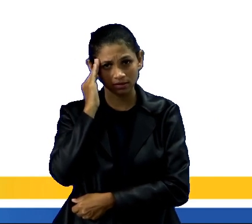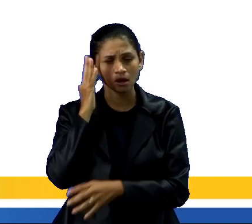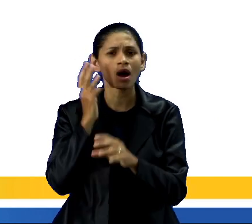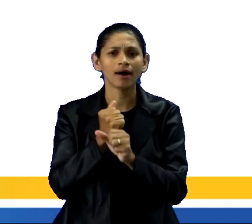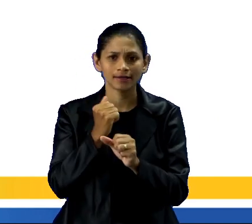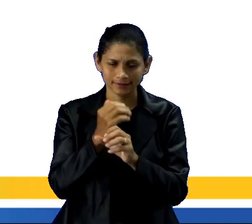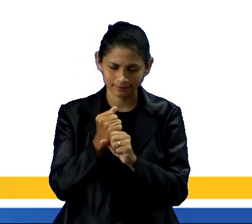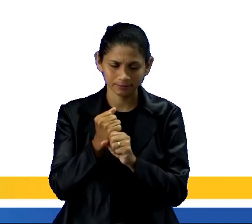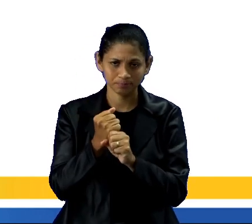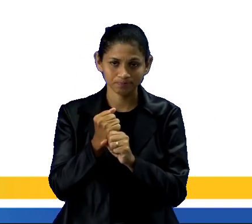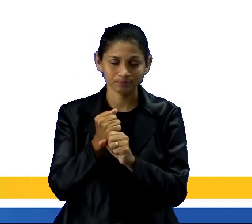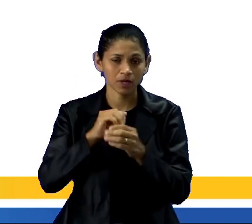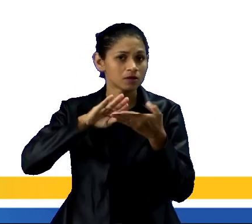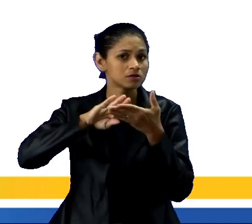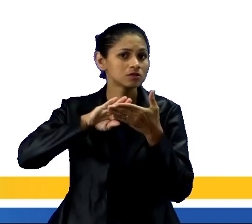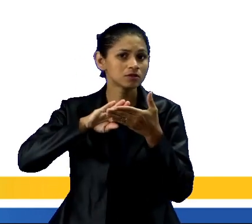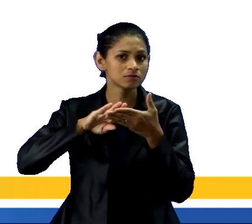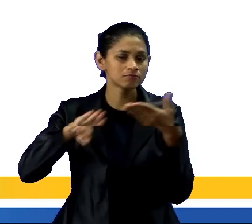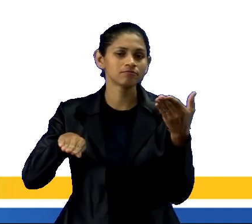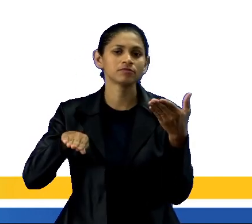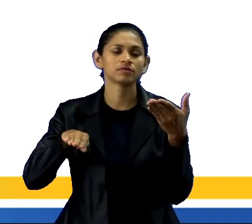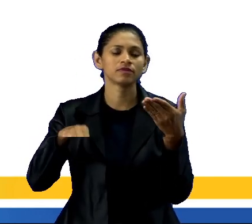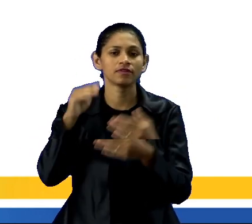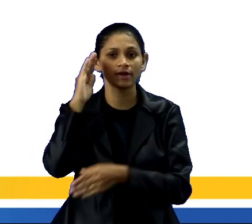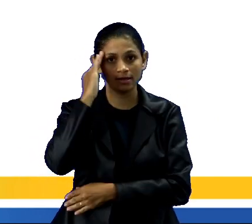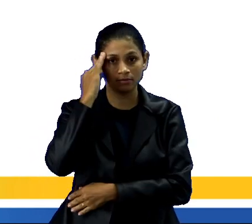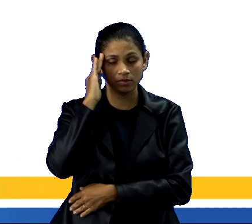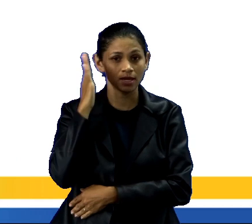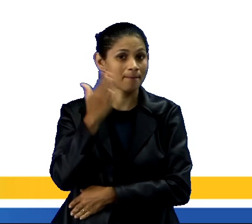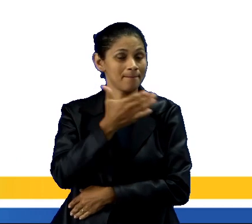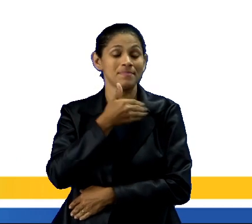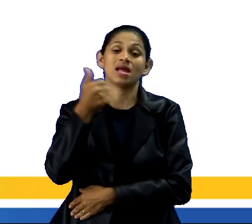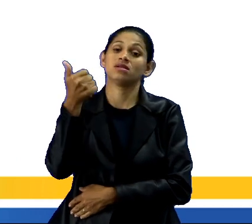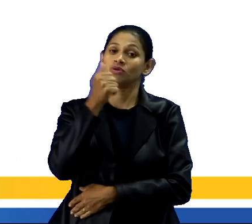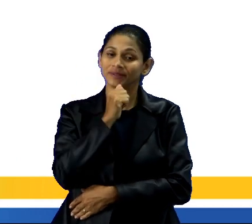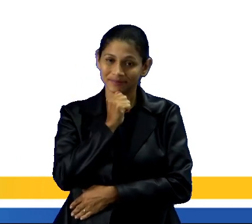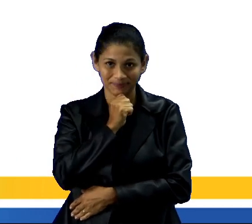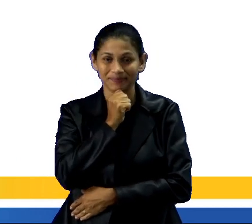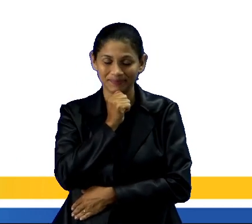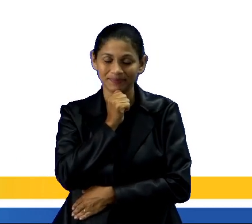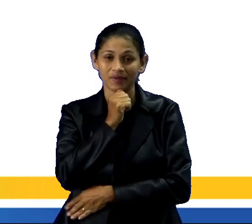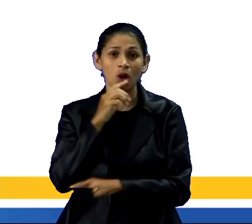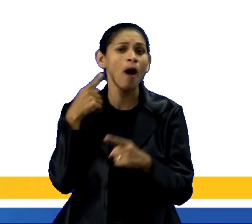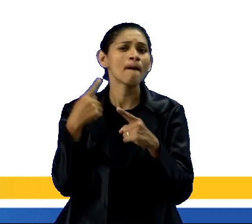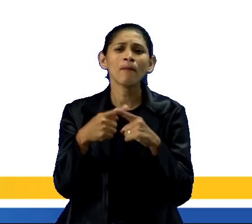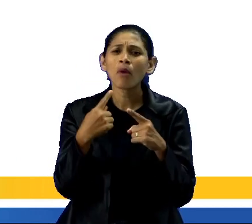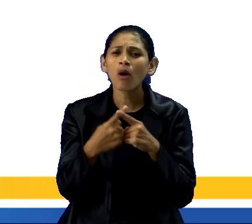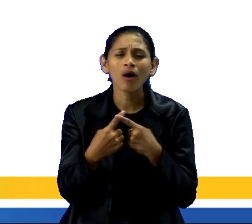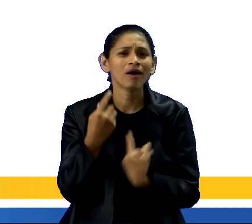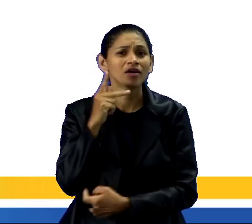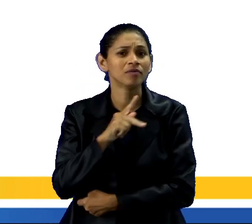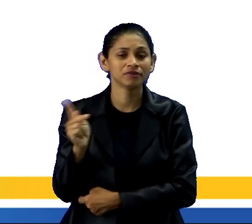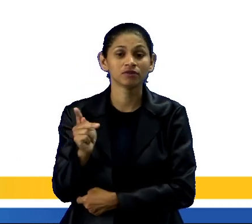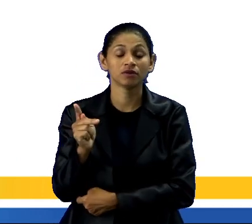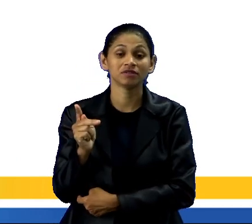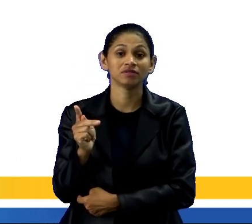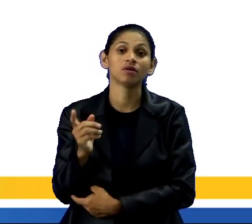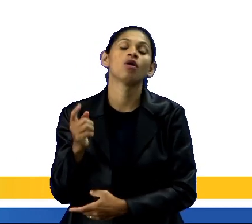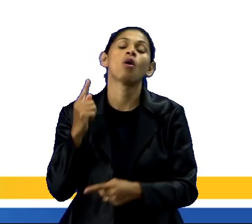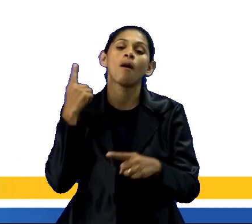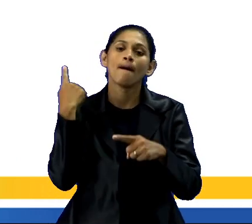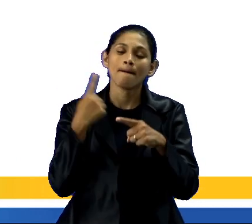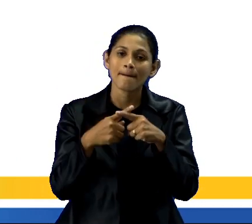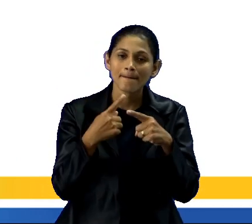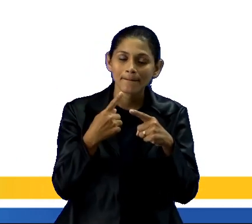a adição, a subtração, você vai entender melhor ainda. Por quê, professora? Porque a subtração envolve